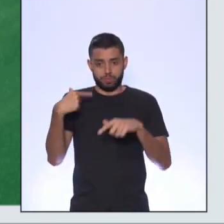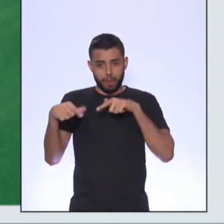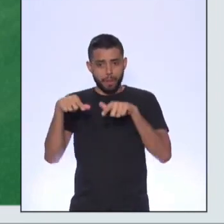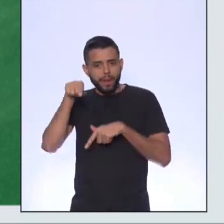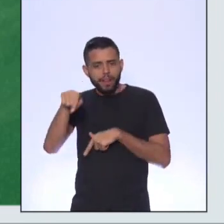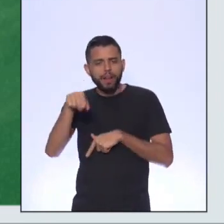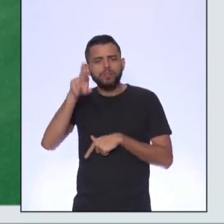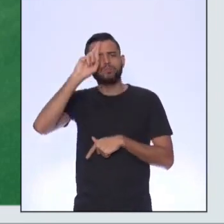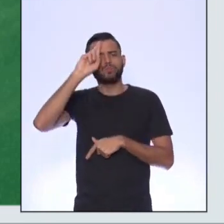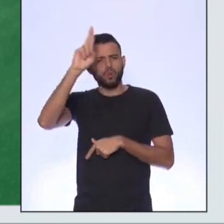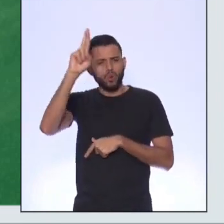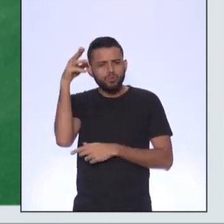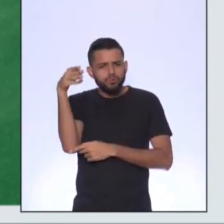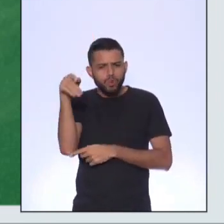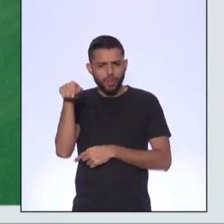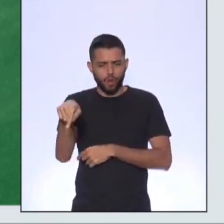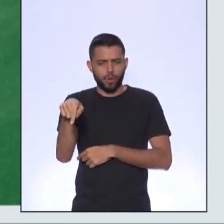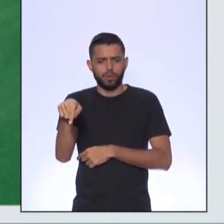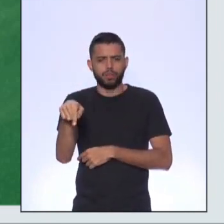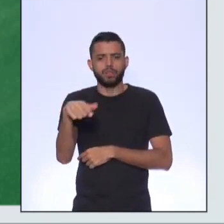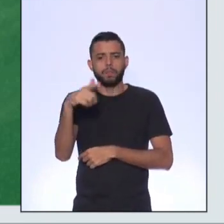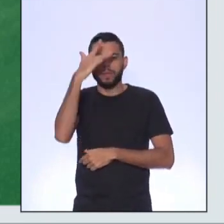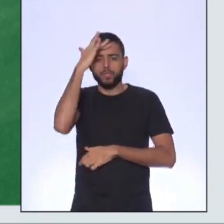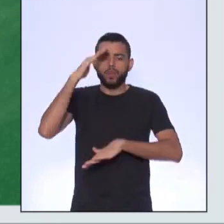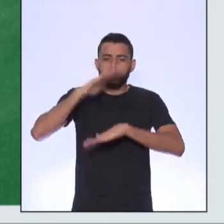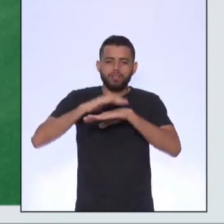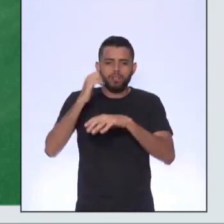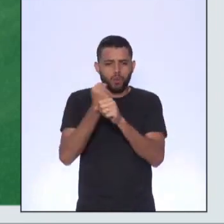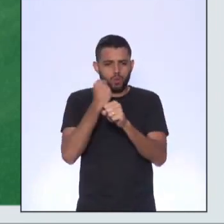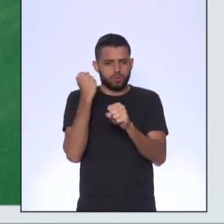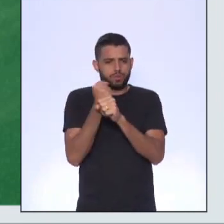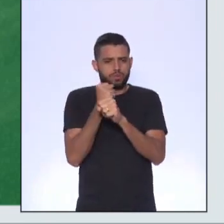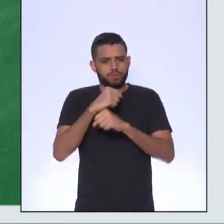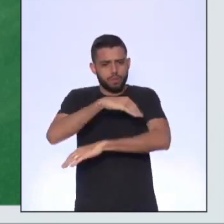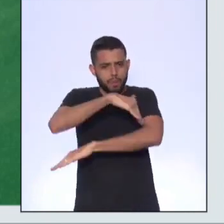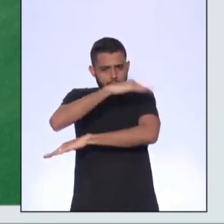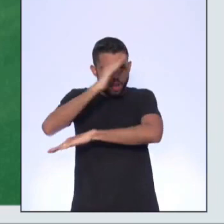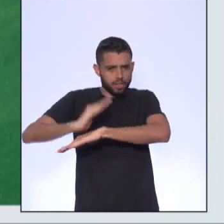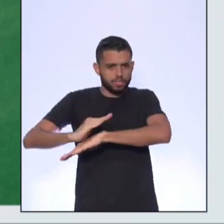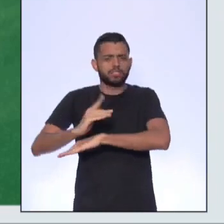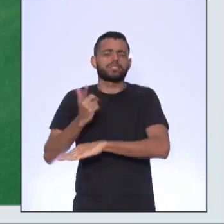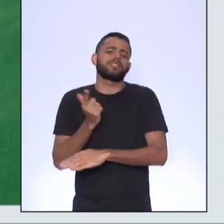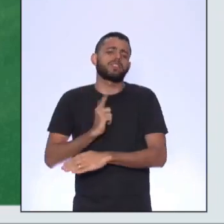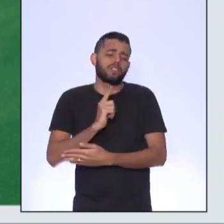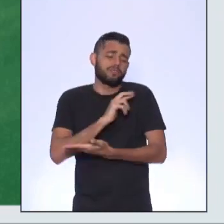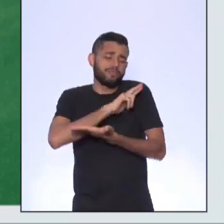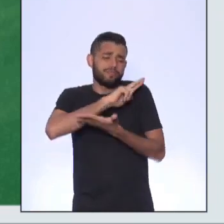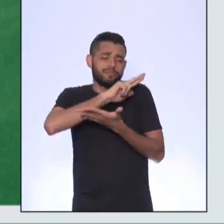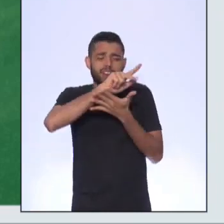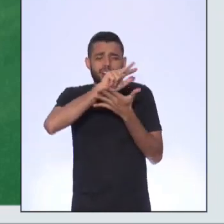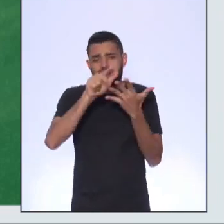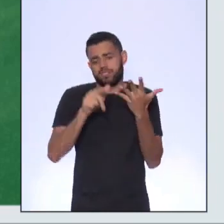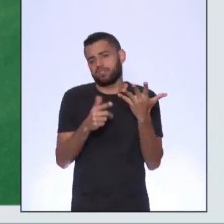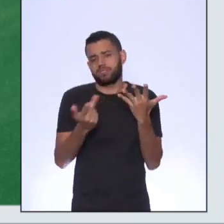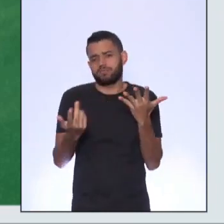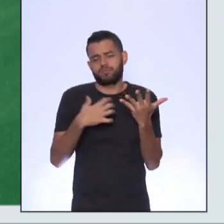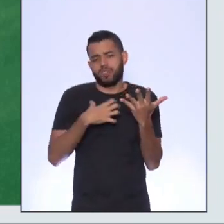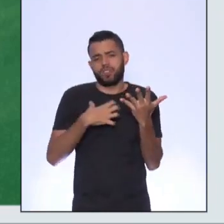dono da pousada? De quem fez a barragem? Você percebe? Tem várias possibilidades de interpretação